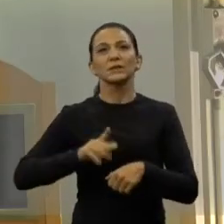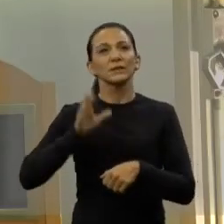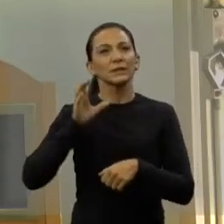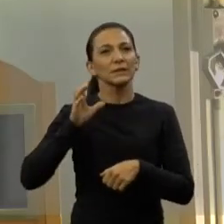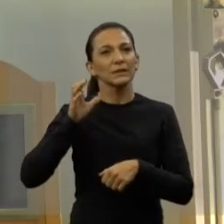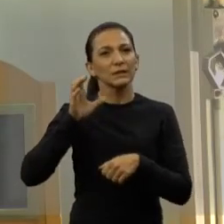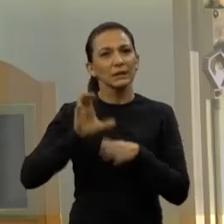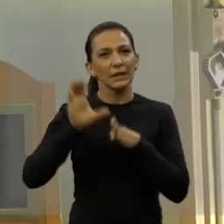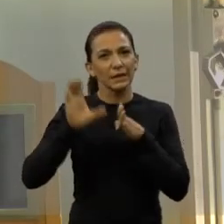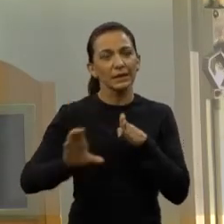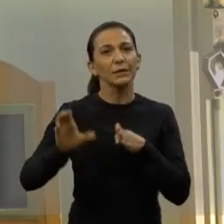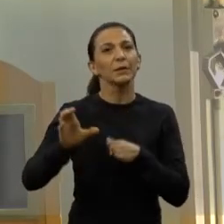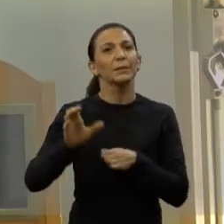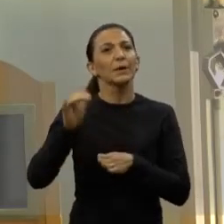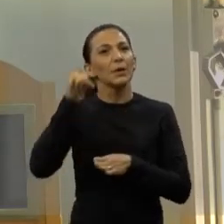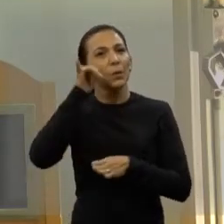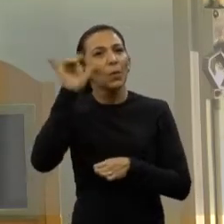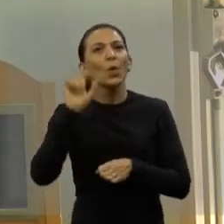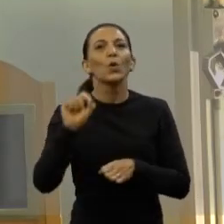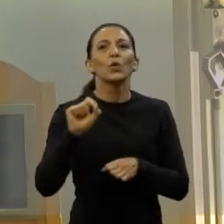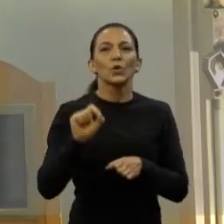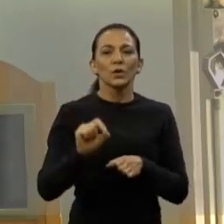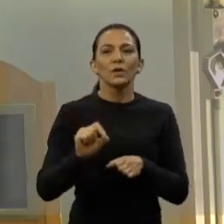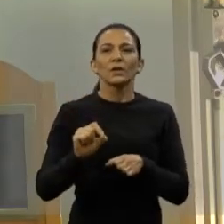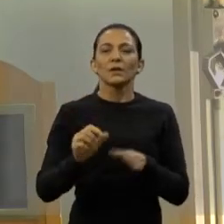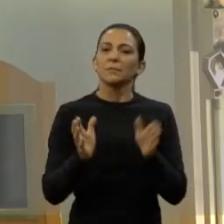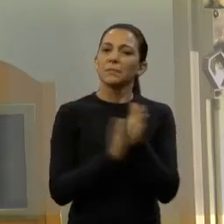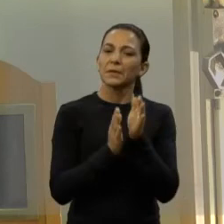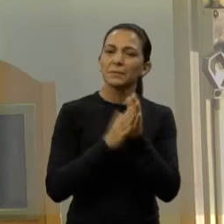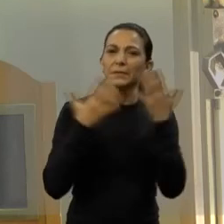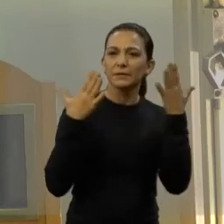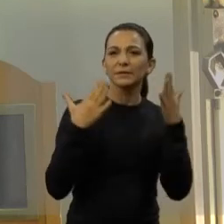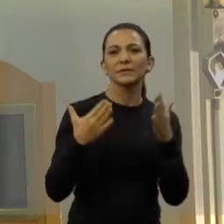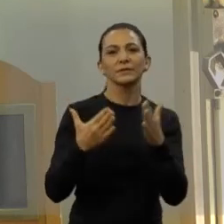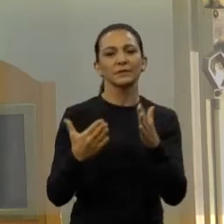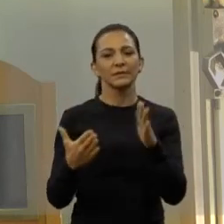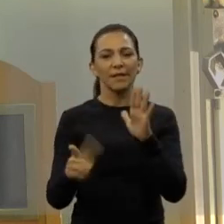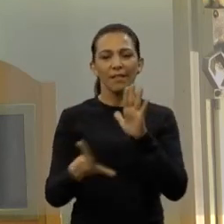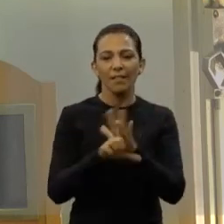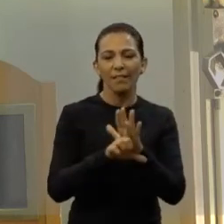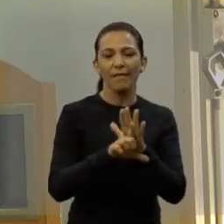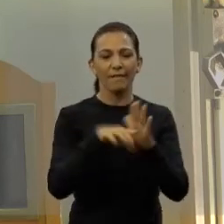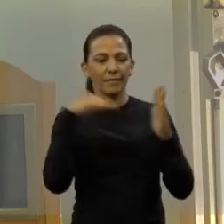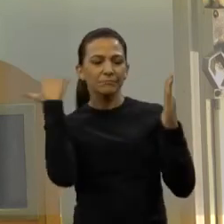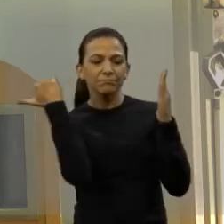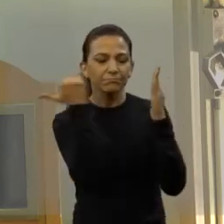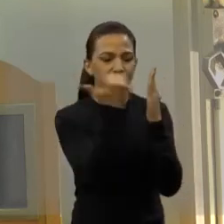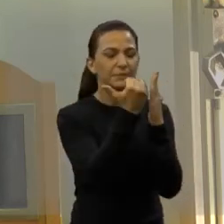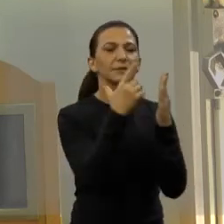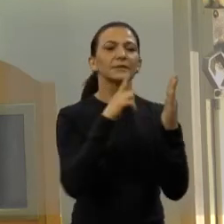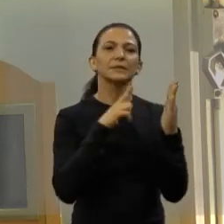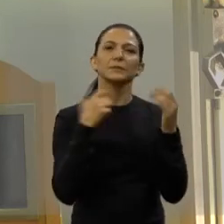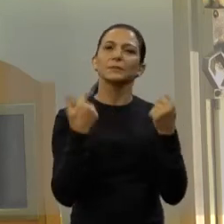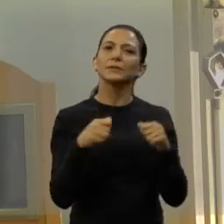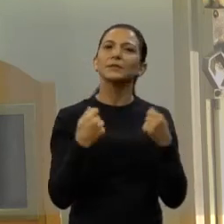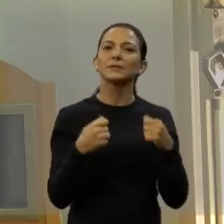7.733. Parabéns pela iniciativa. Vamos fazer valer a lei que o senhor realmente indicou nessa casa e foi